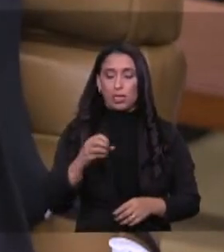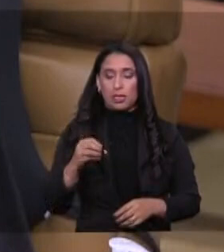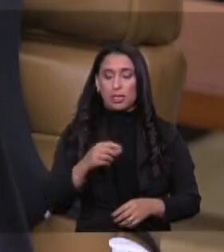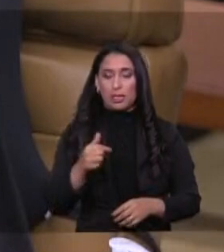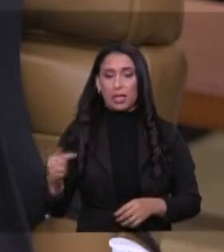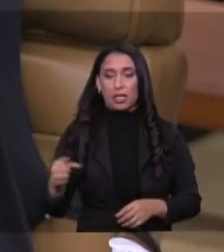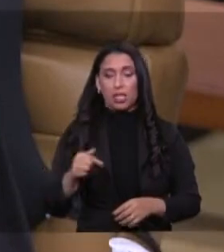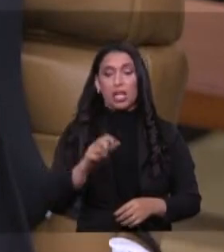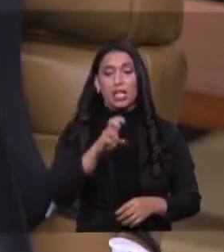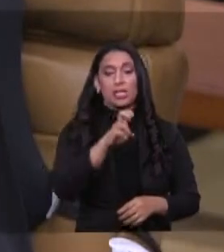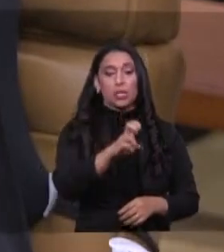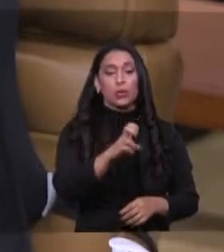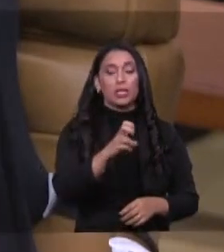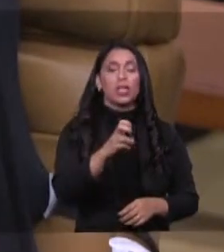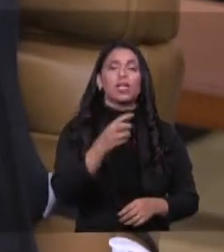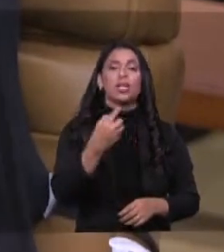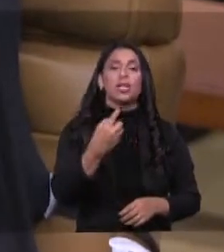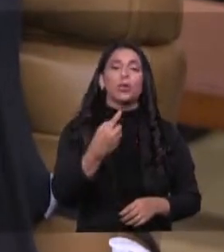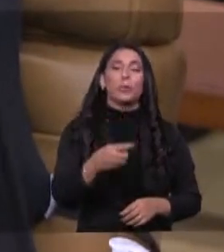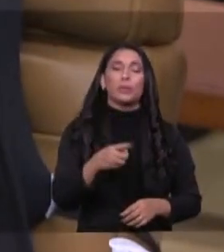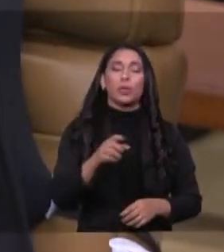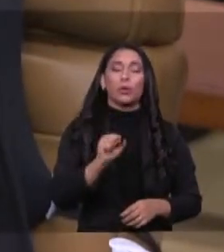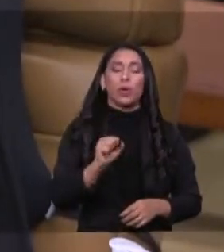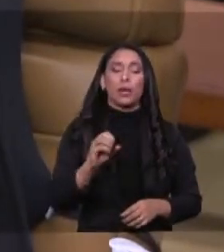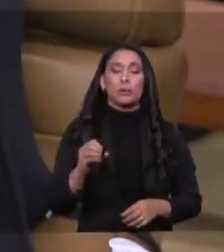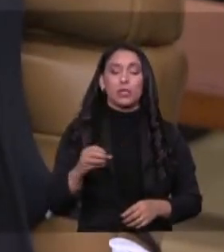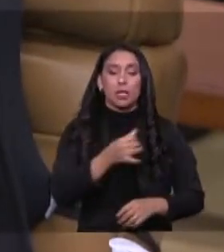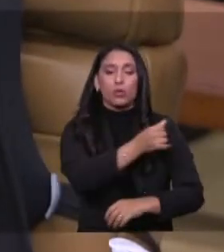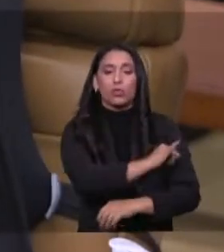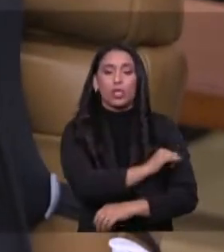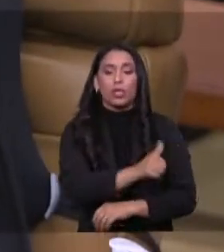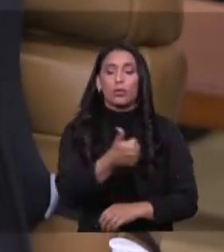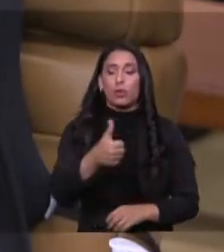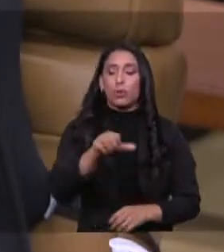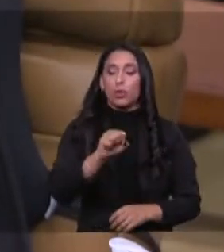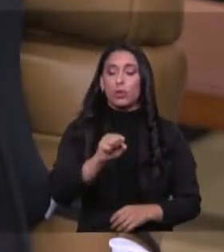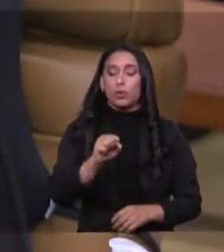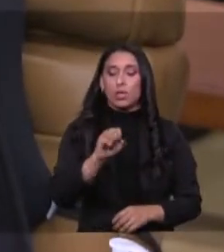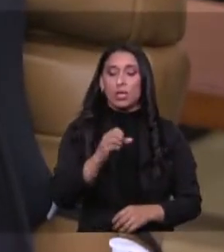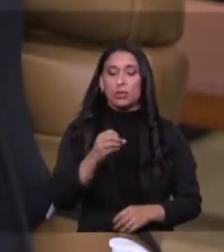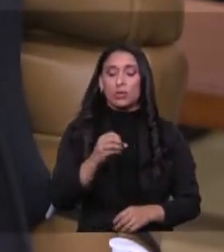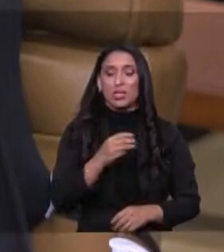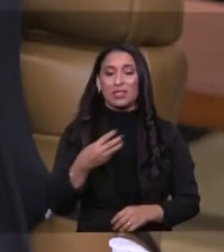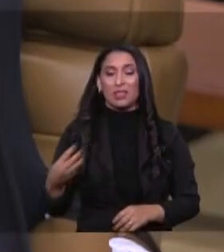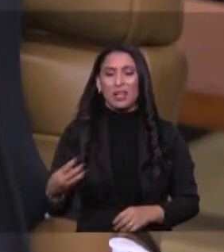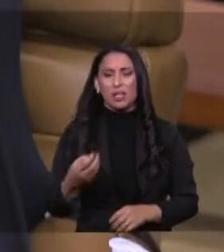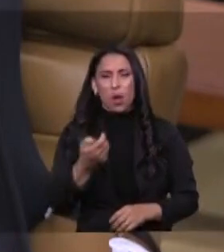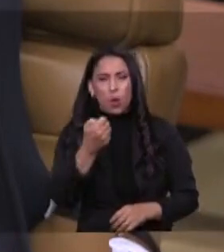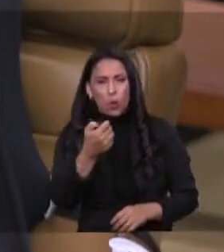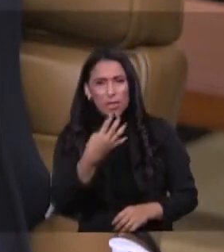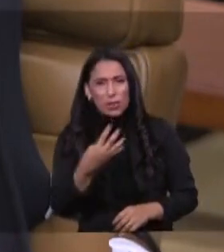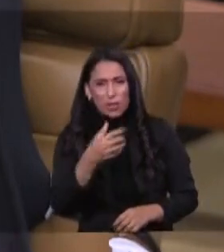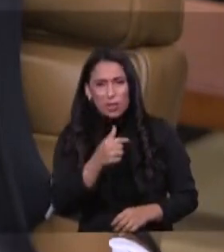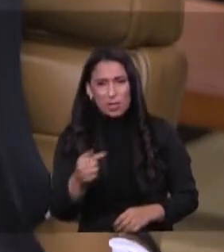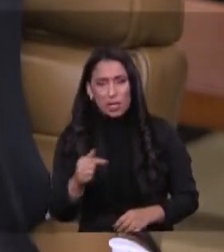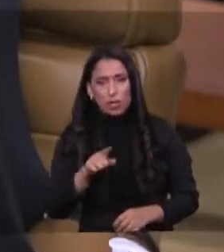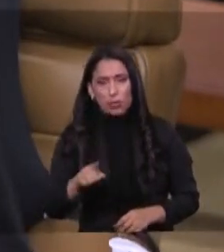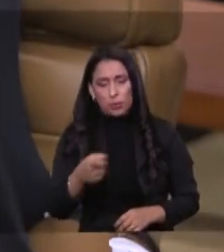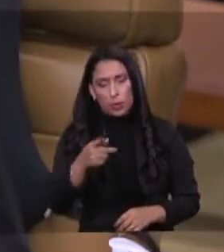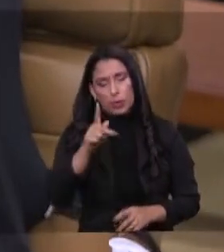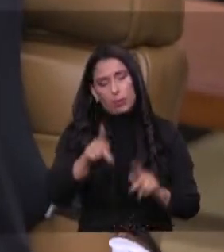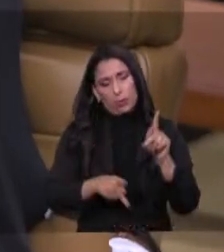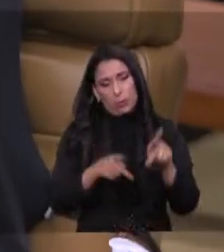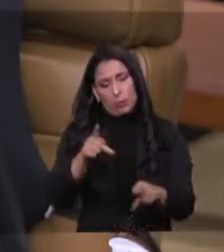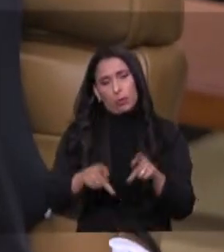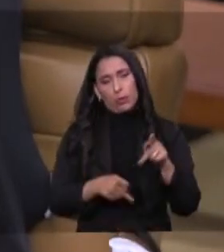51 mil habitantes. Rio de Janeiro, 1803, quase 47 mil habitantes.